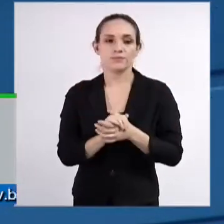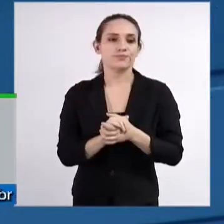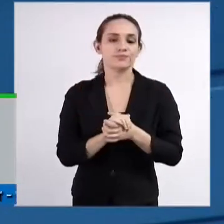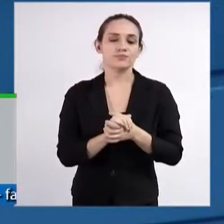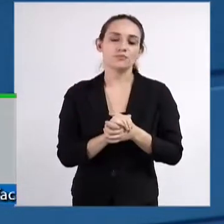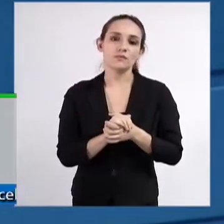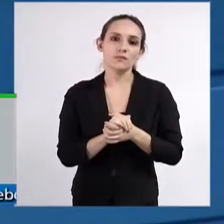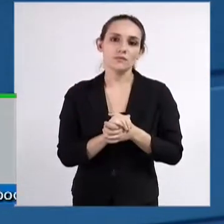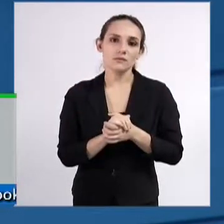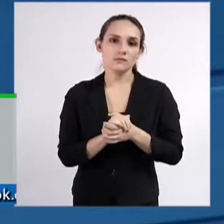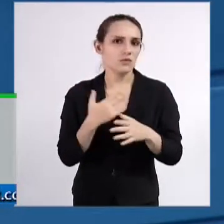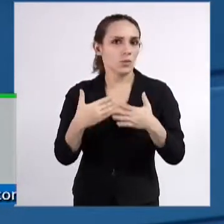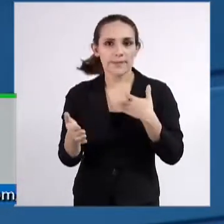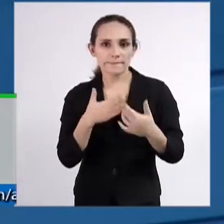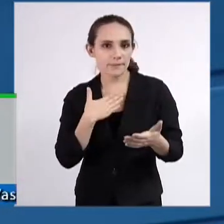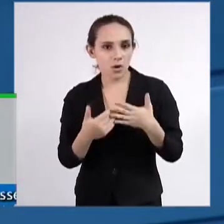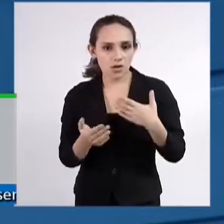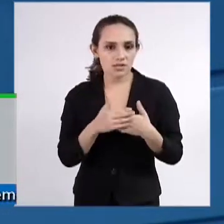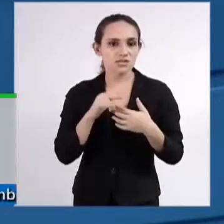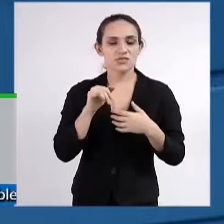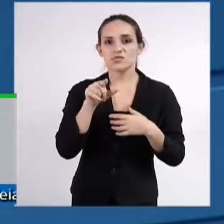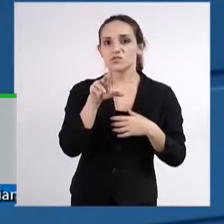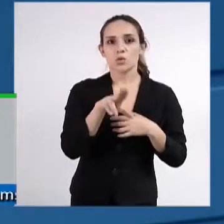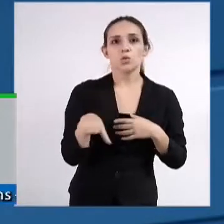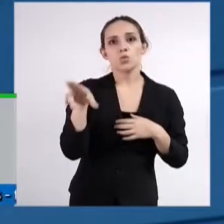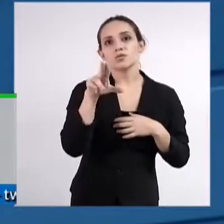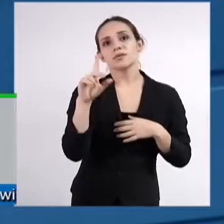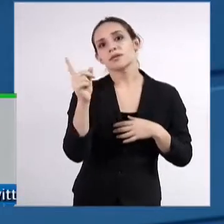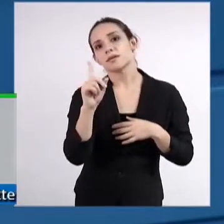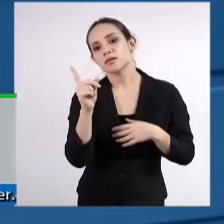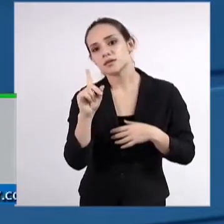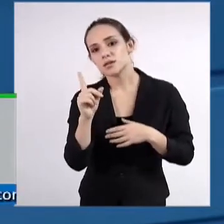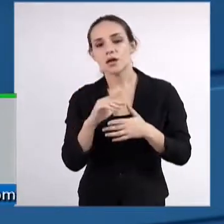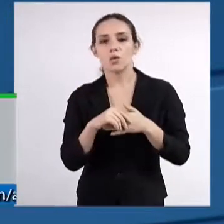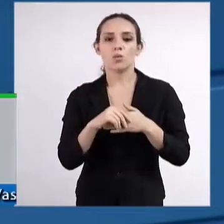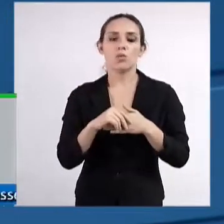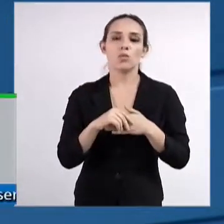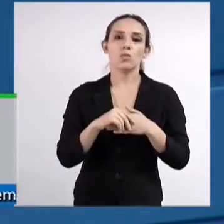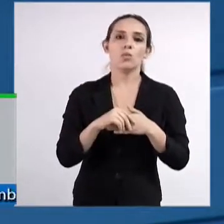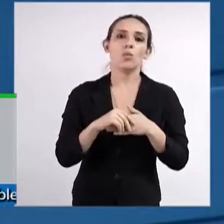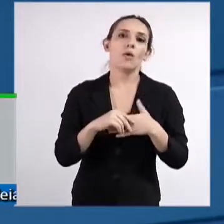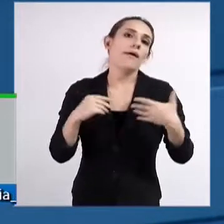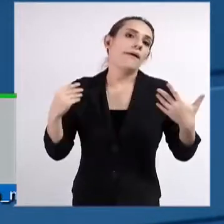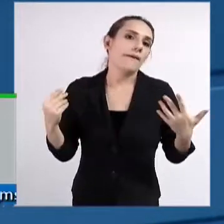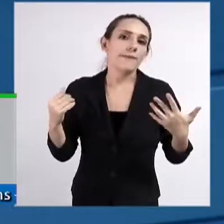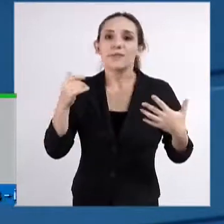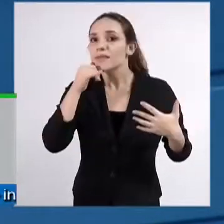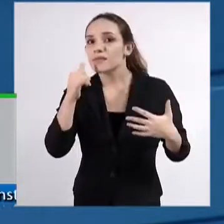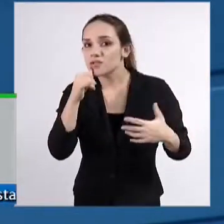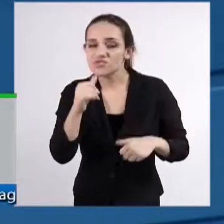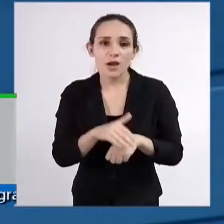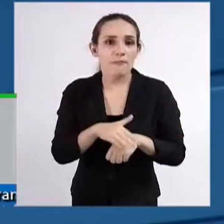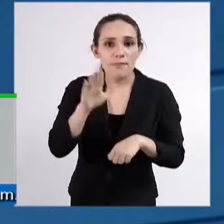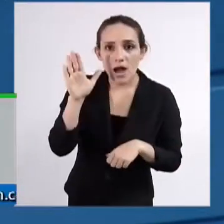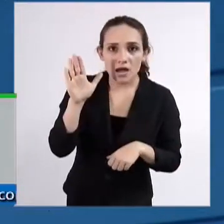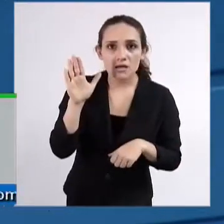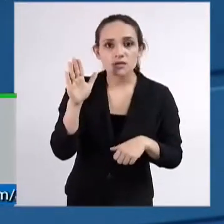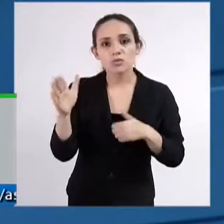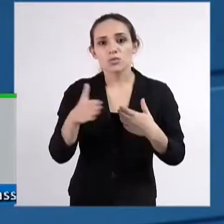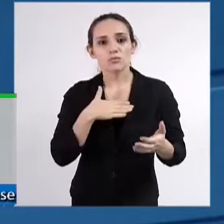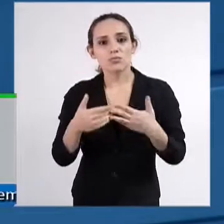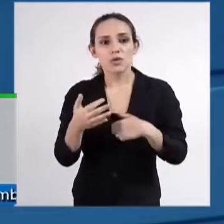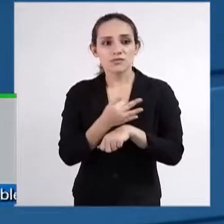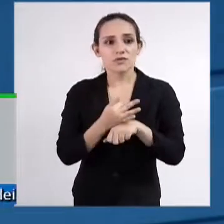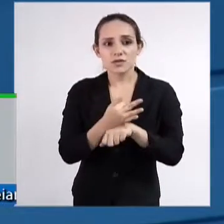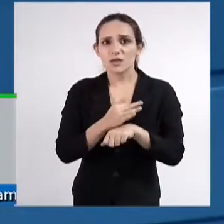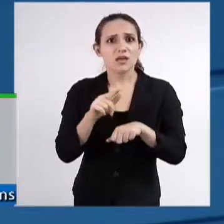ele não comprou, não está utilizando uma maior quantidade de consumo, ou está de férias, que